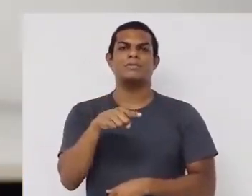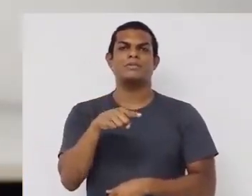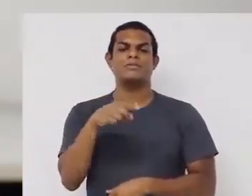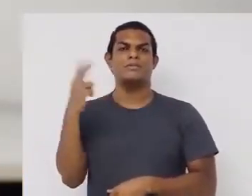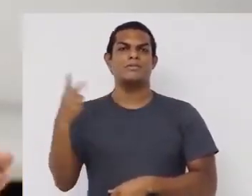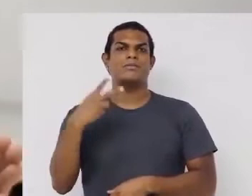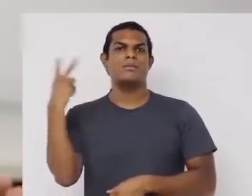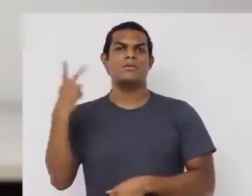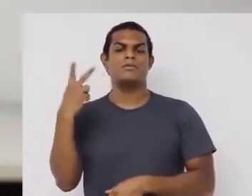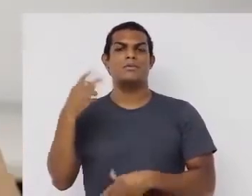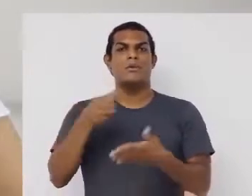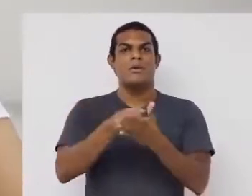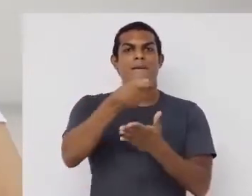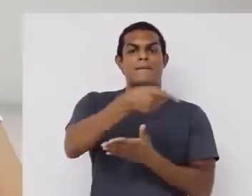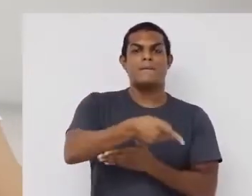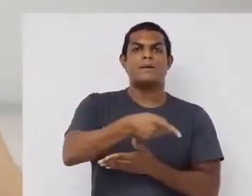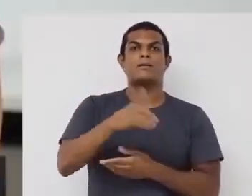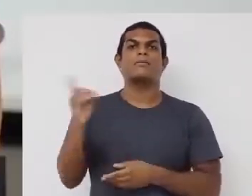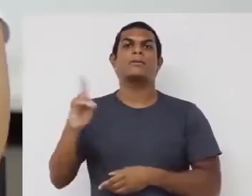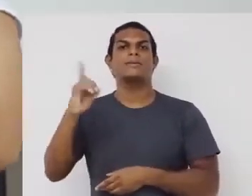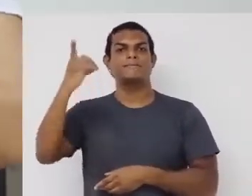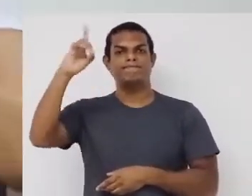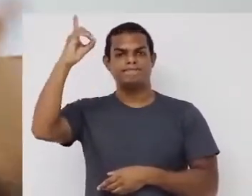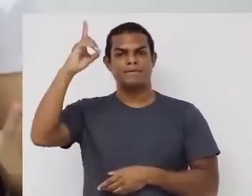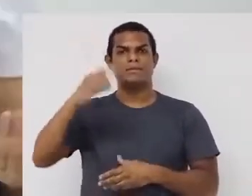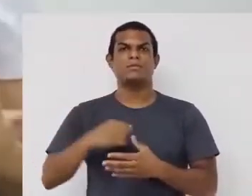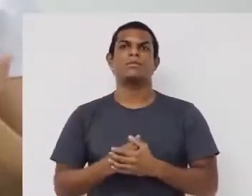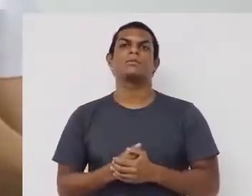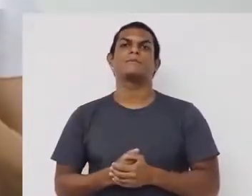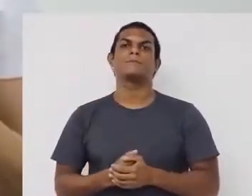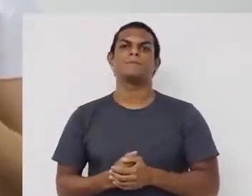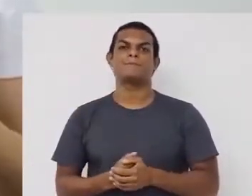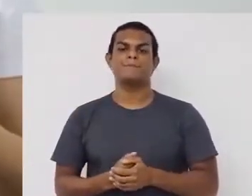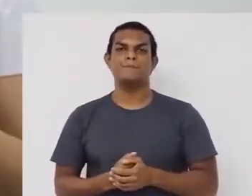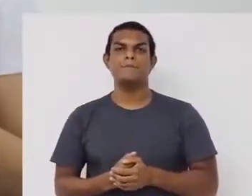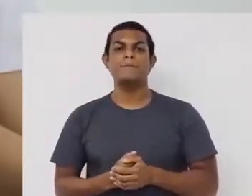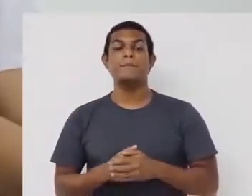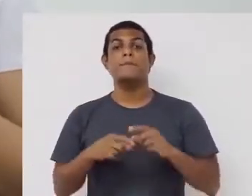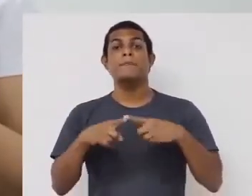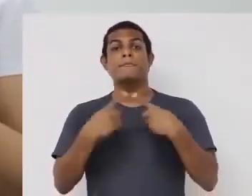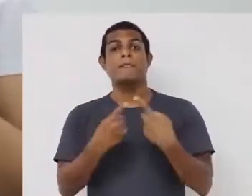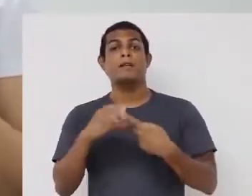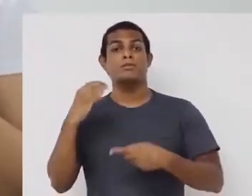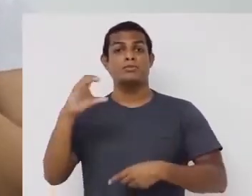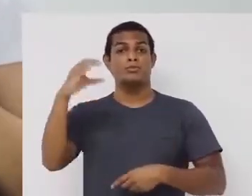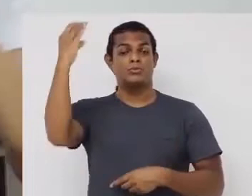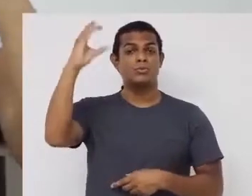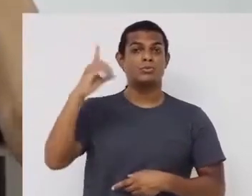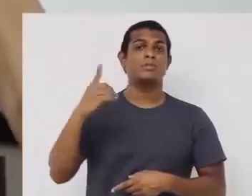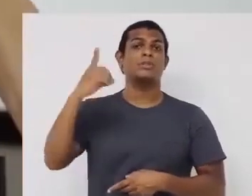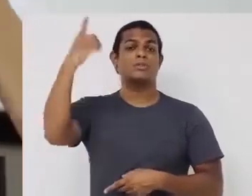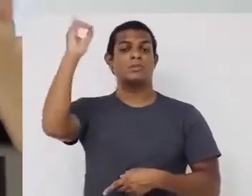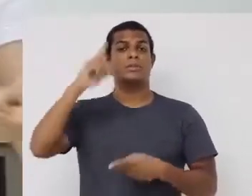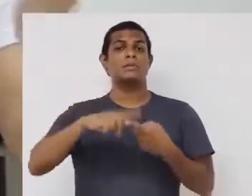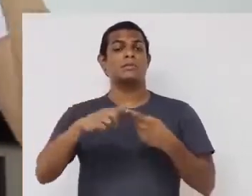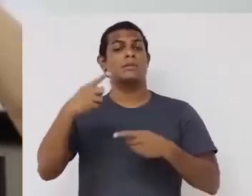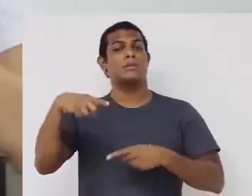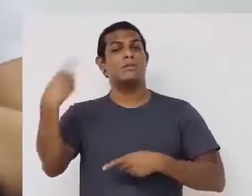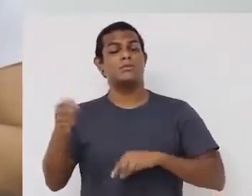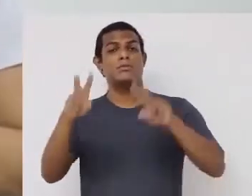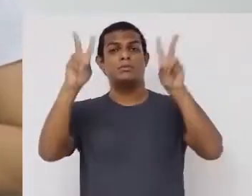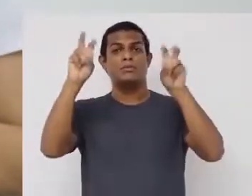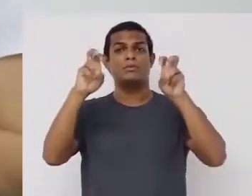que foi pago é a minha despesa. Sendo que além de custos e além de despesas, eu tenho um outro